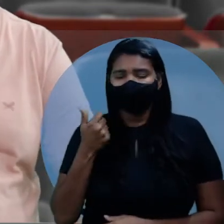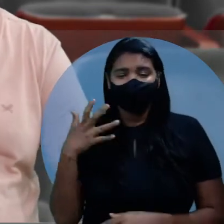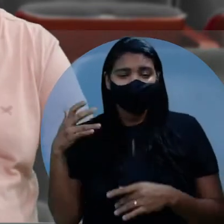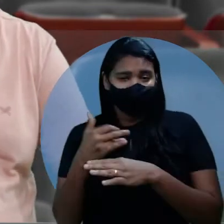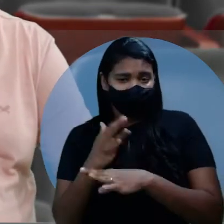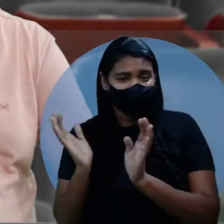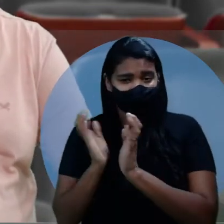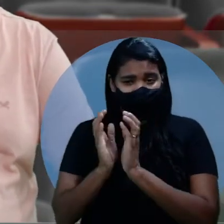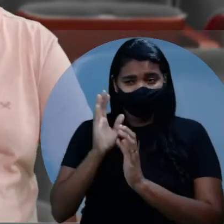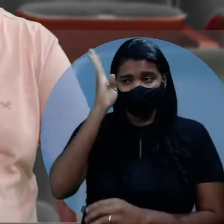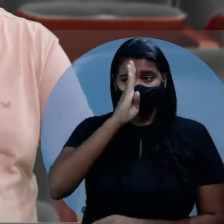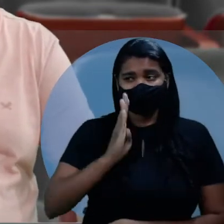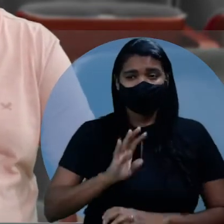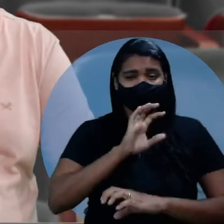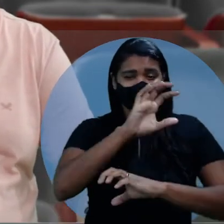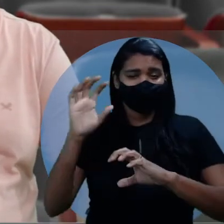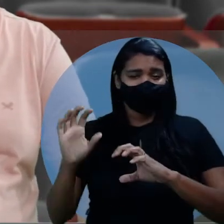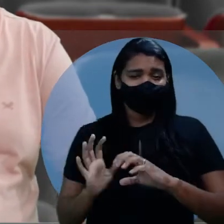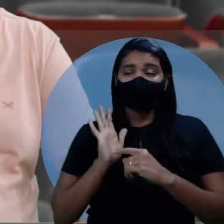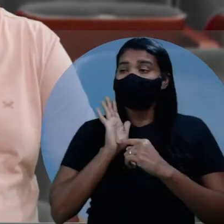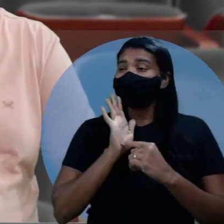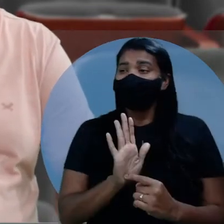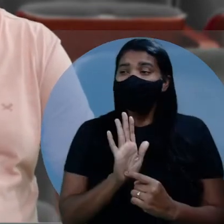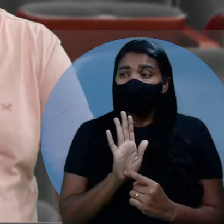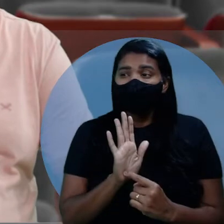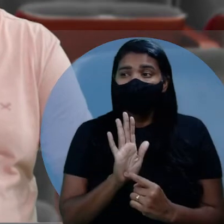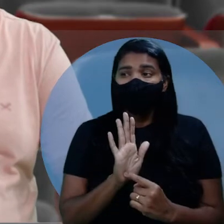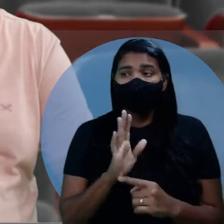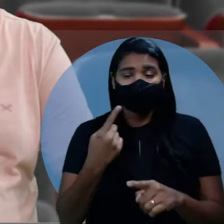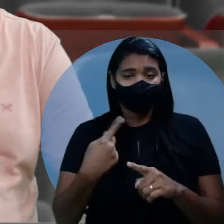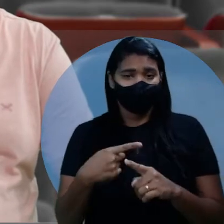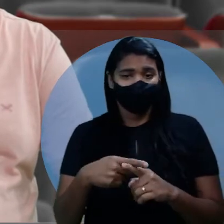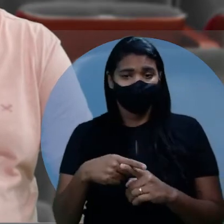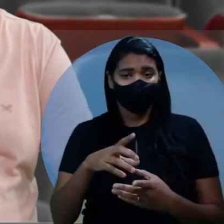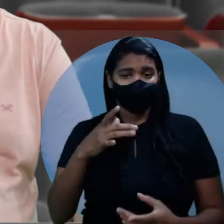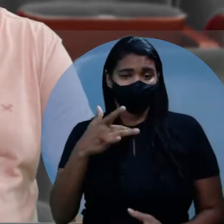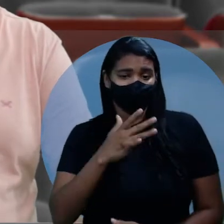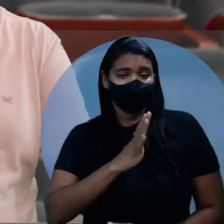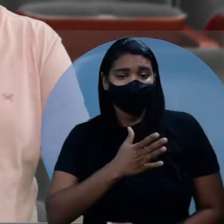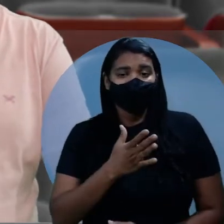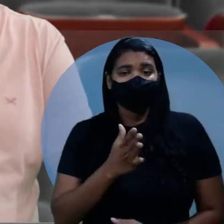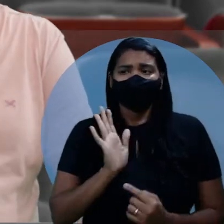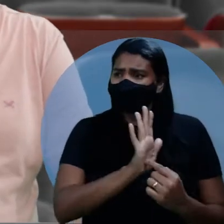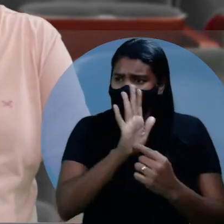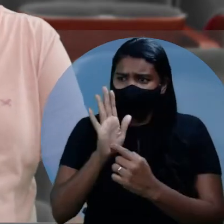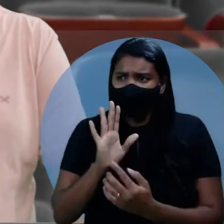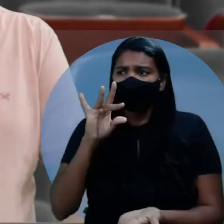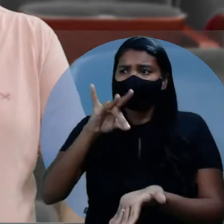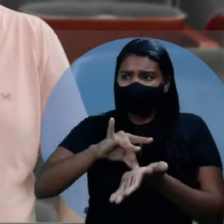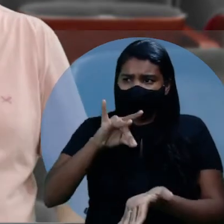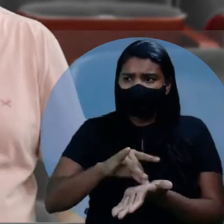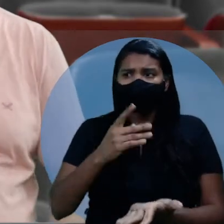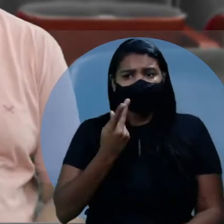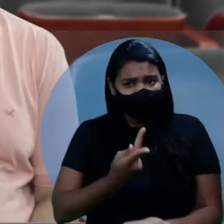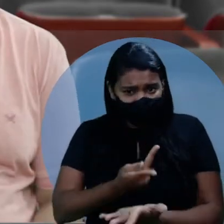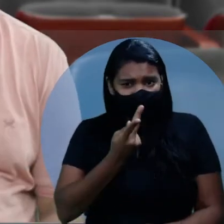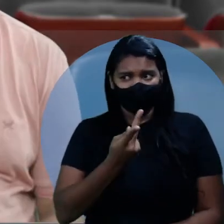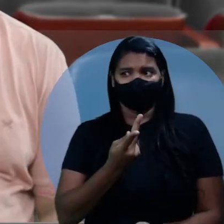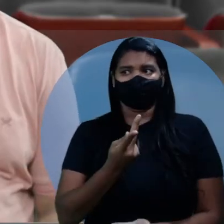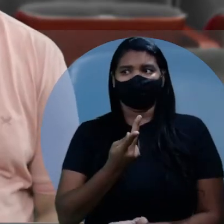Brasil, né? E não, ele mostrou. Por quê? Porque ele tinha a alma, o Alberto, ele tinha a alma de documentarista. Então ele quis